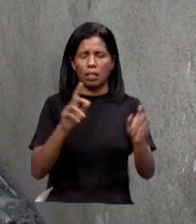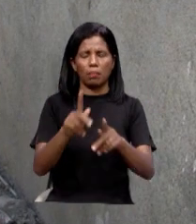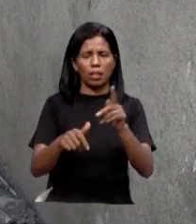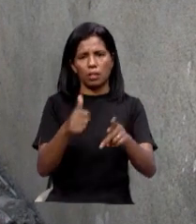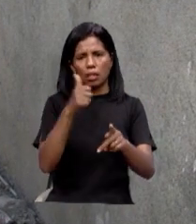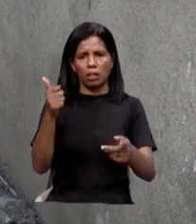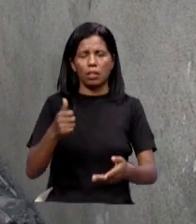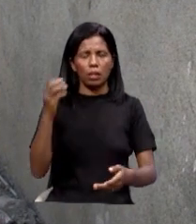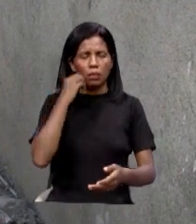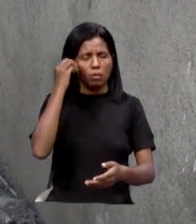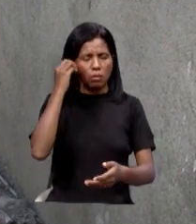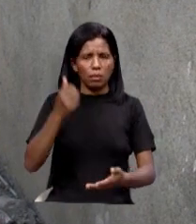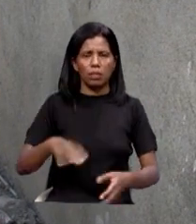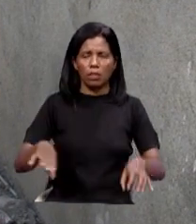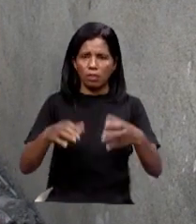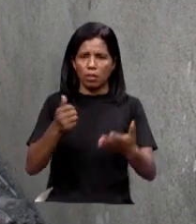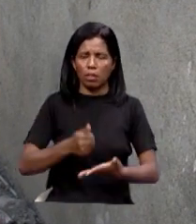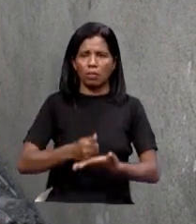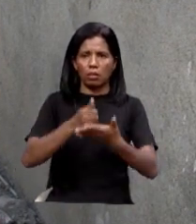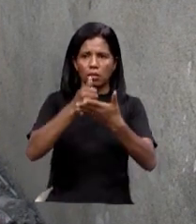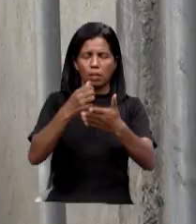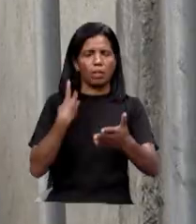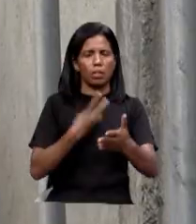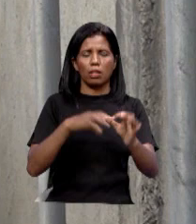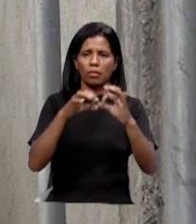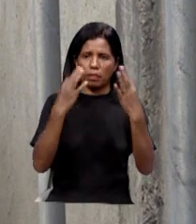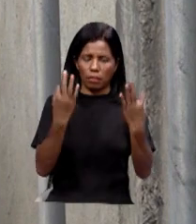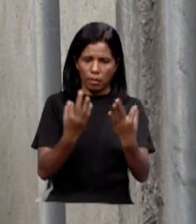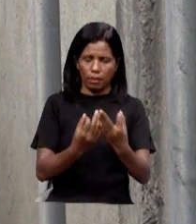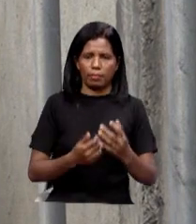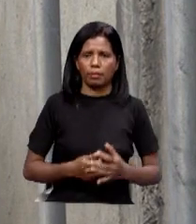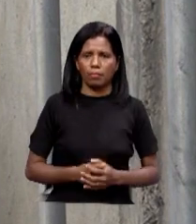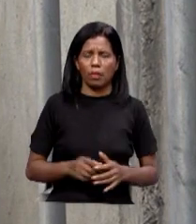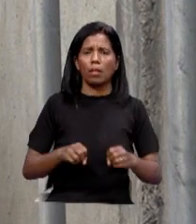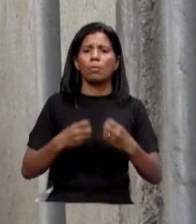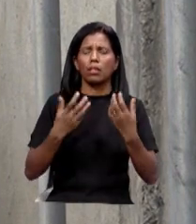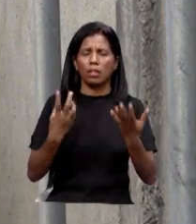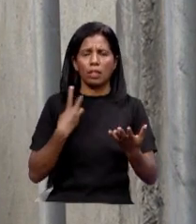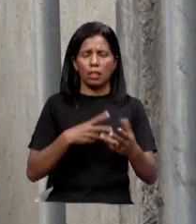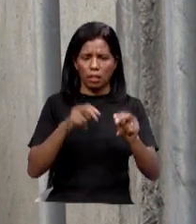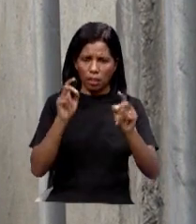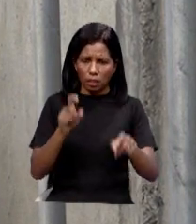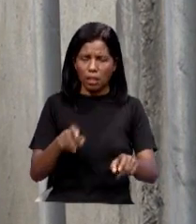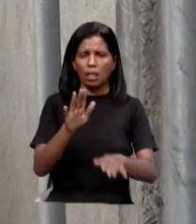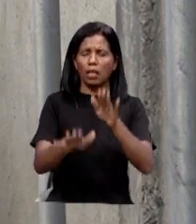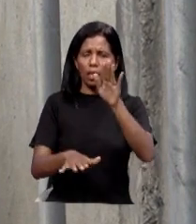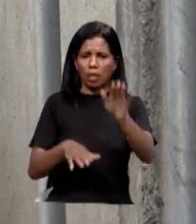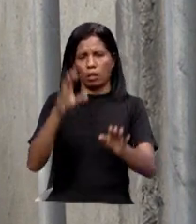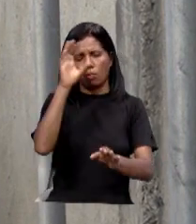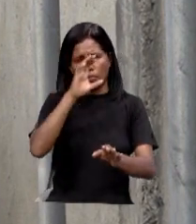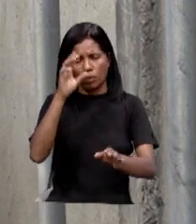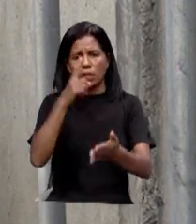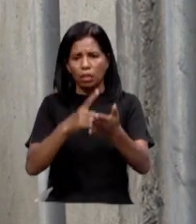uma magbele serviço, ou de sustenta e tenha família. Isa seita tem que lalor lorong buka saida deet